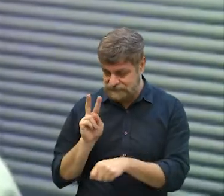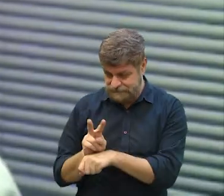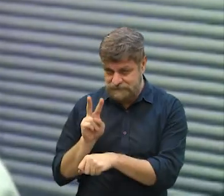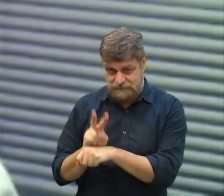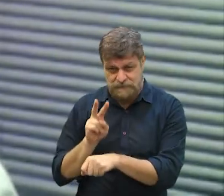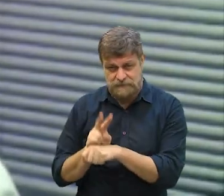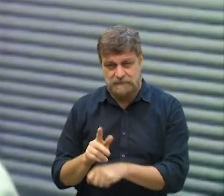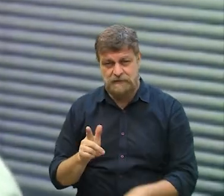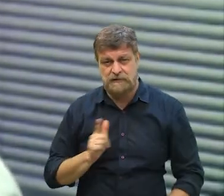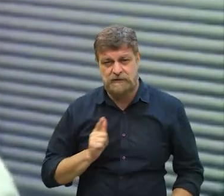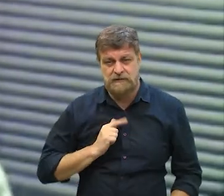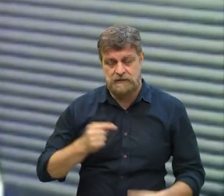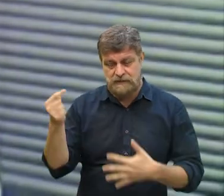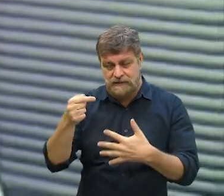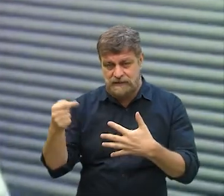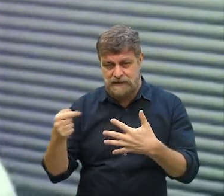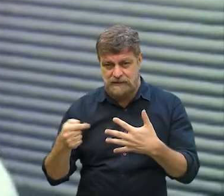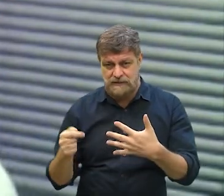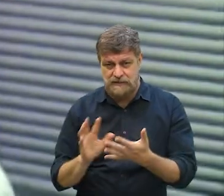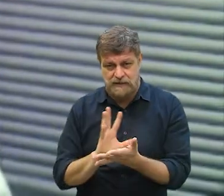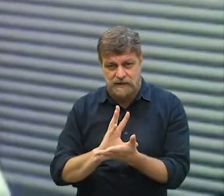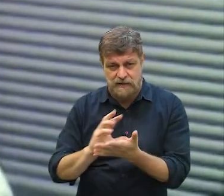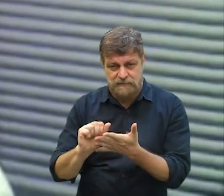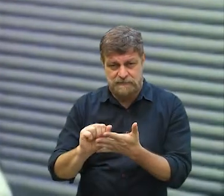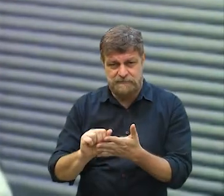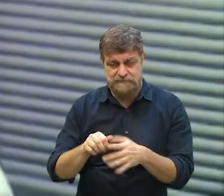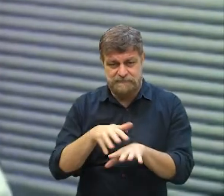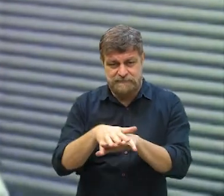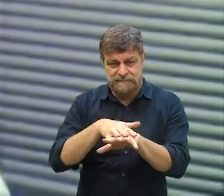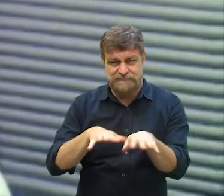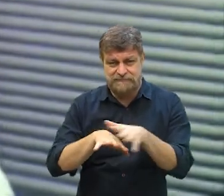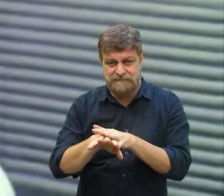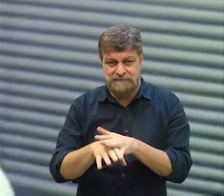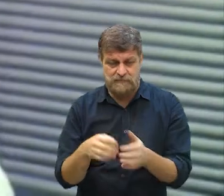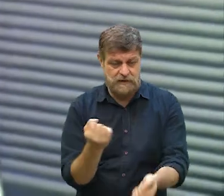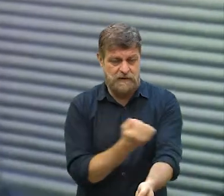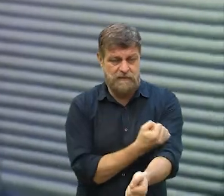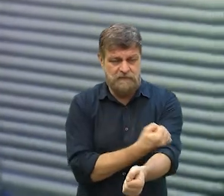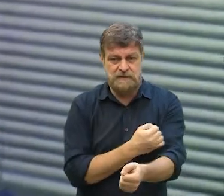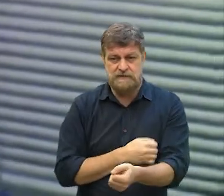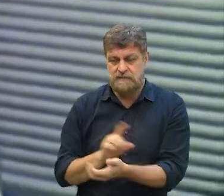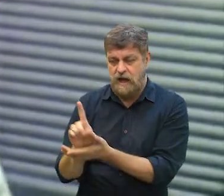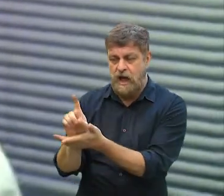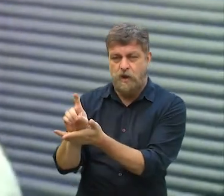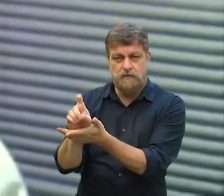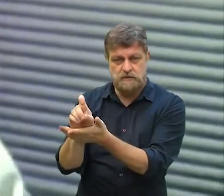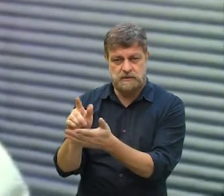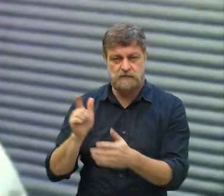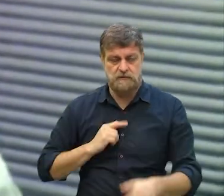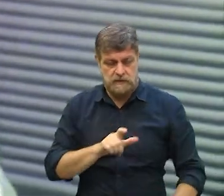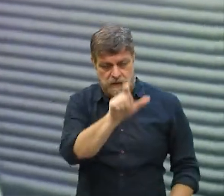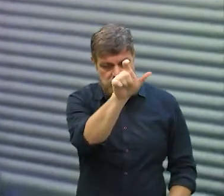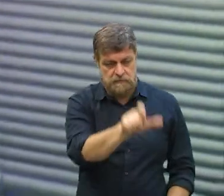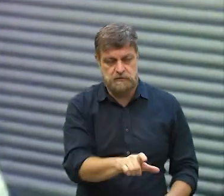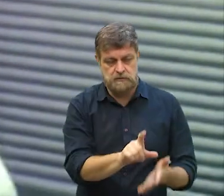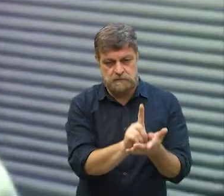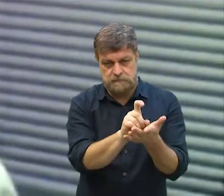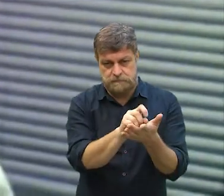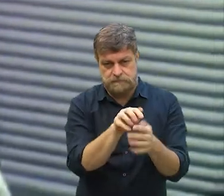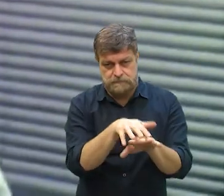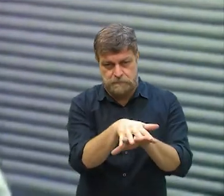desnecessárias, tem mais questão da higiene. Hoje já virou praticamente um vício, né? Aqui na minha mesa eu tenho o álcool gel meu, tenho do